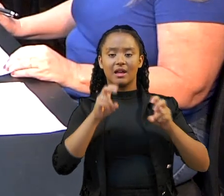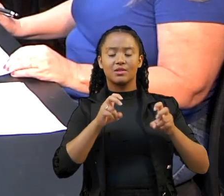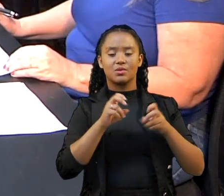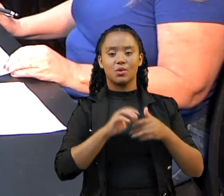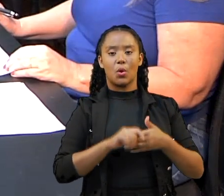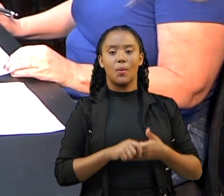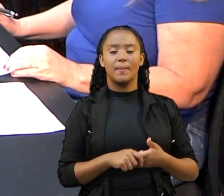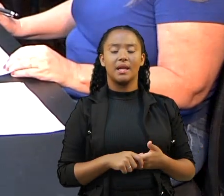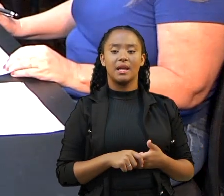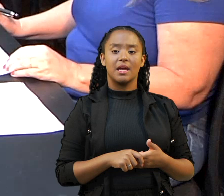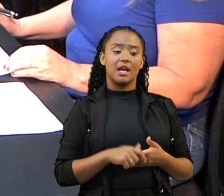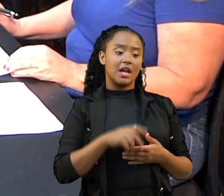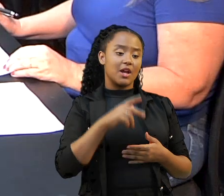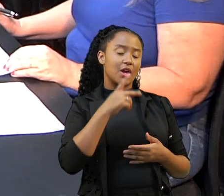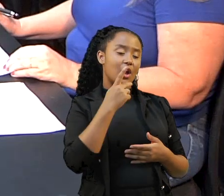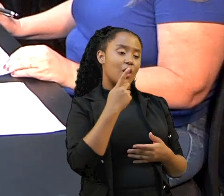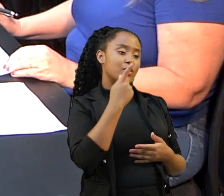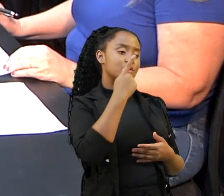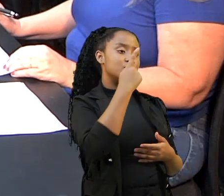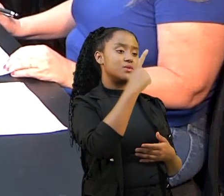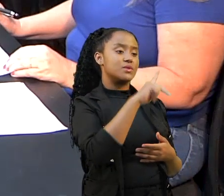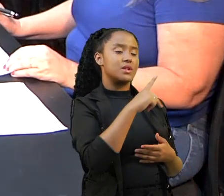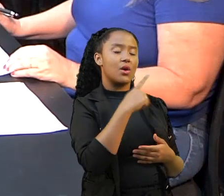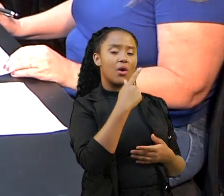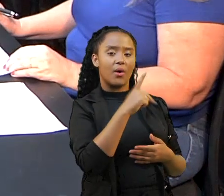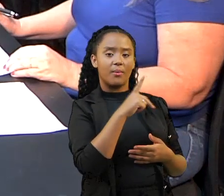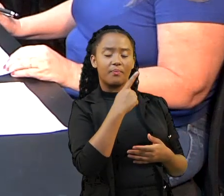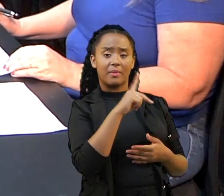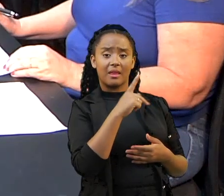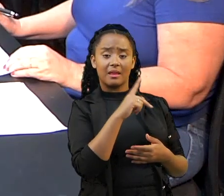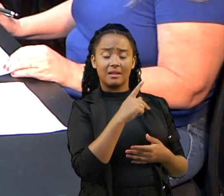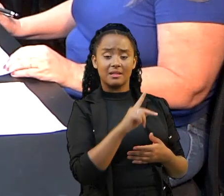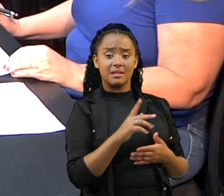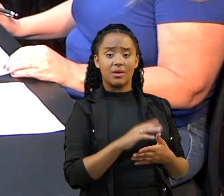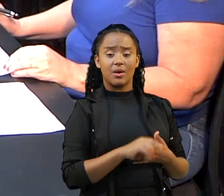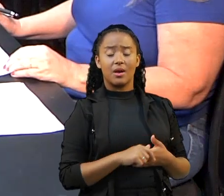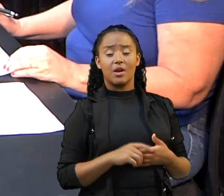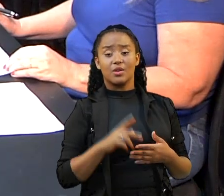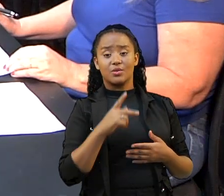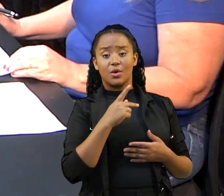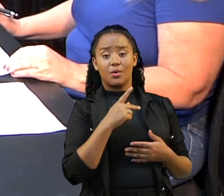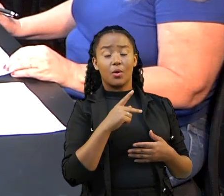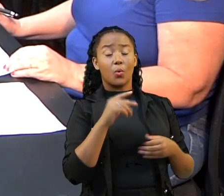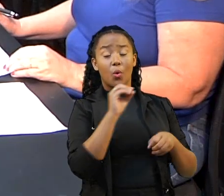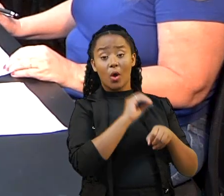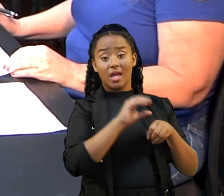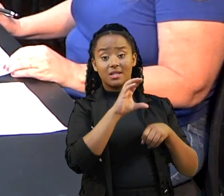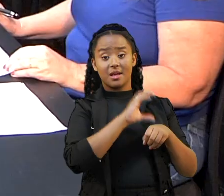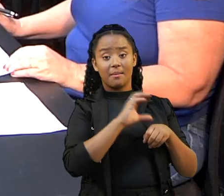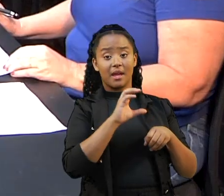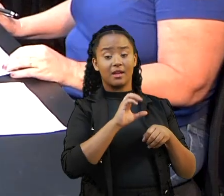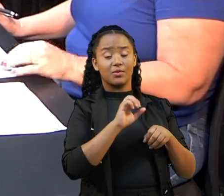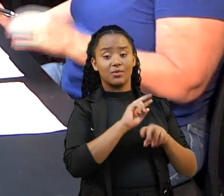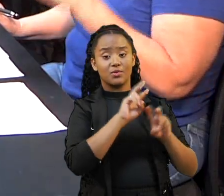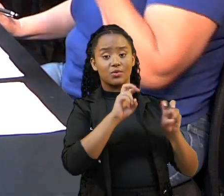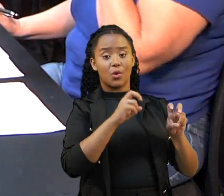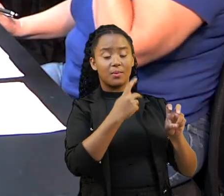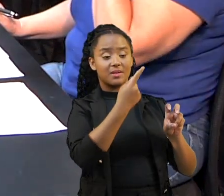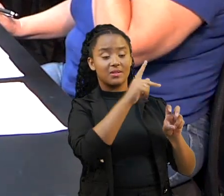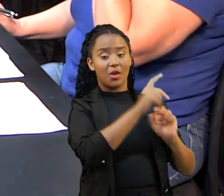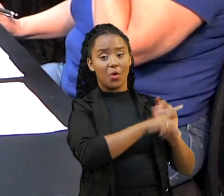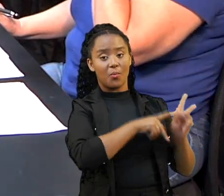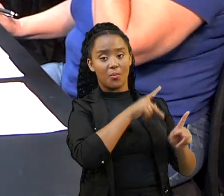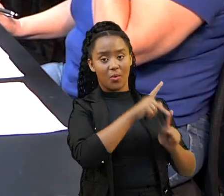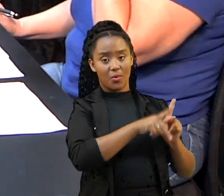sua natividade, sobre a sua origem, para os seus parentes? Para os meus parentes de Santa